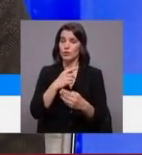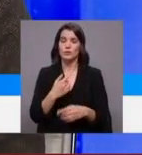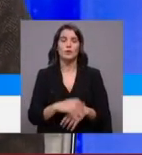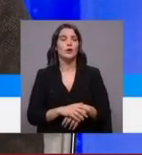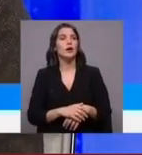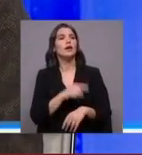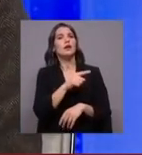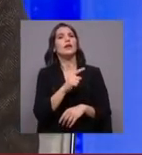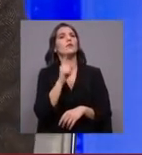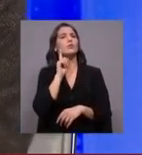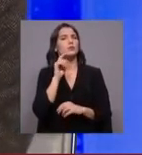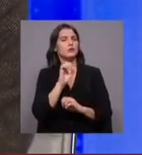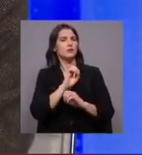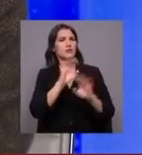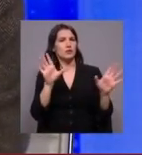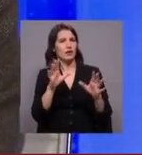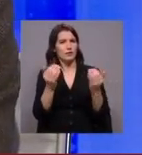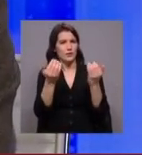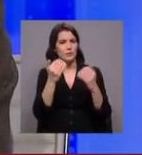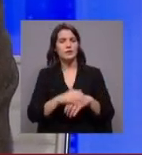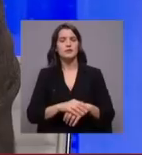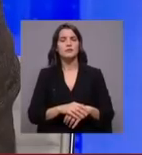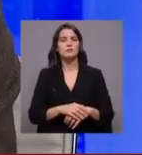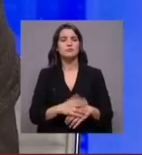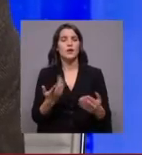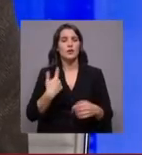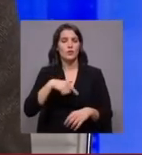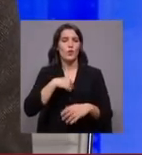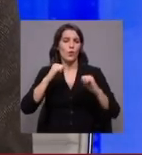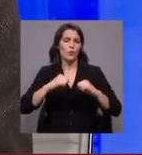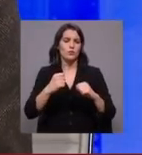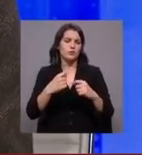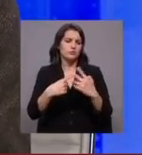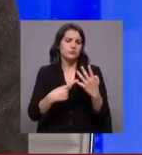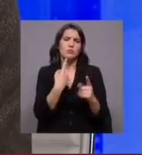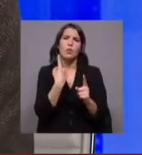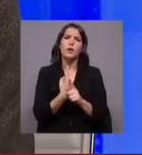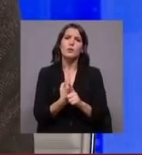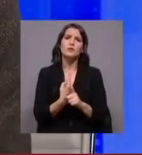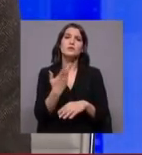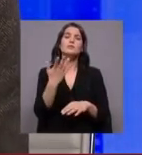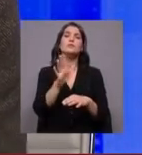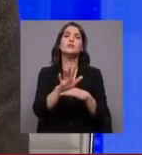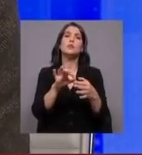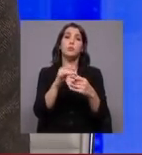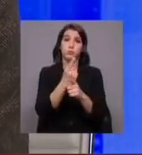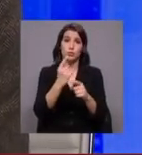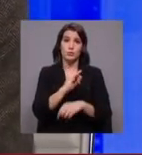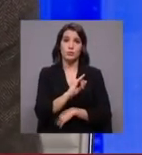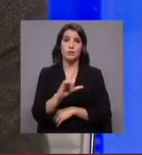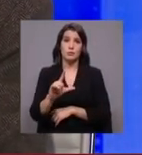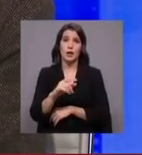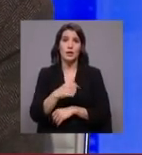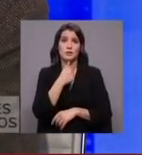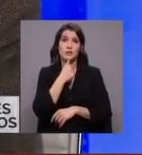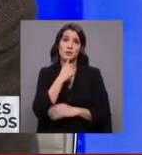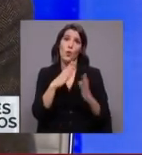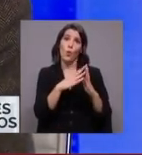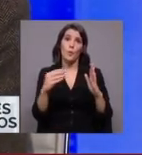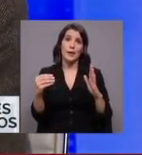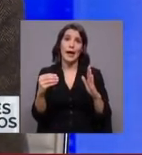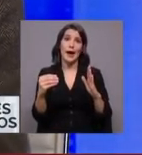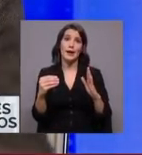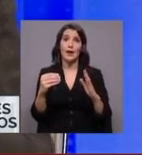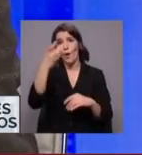preciso esclarecer nós estamos de acordo em outras matérias nomeadamente porque não sei verbal decidiu copiar